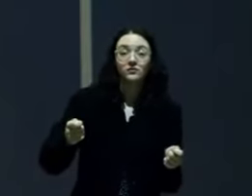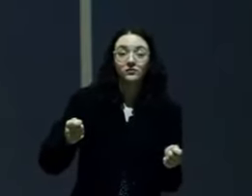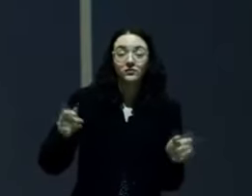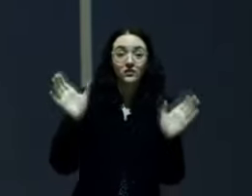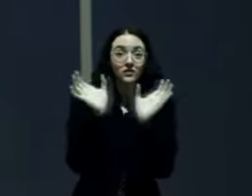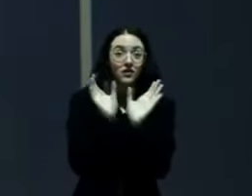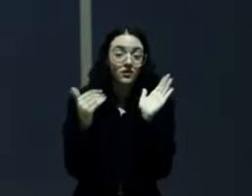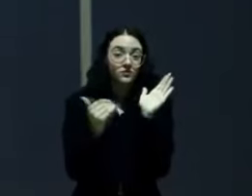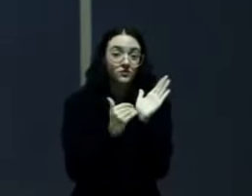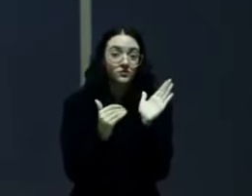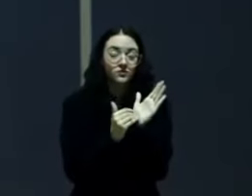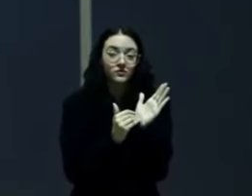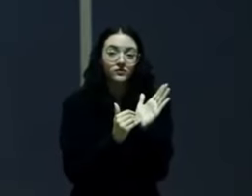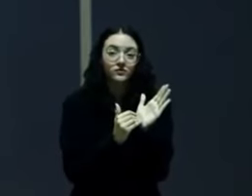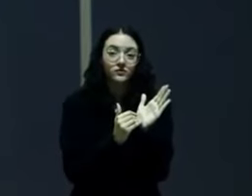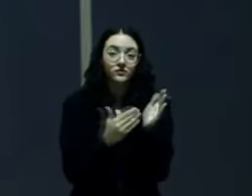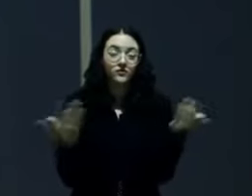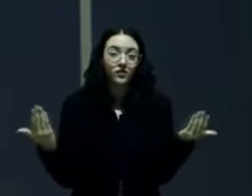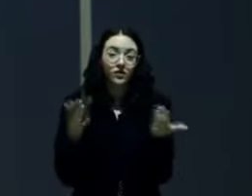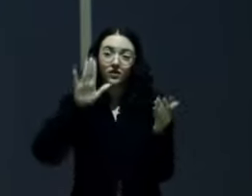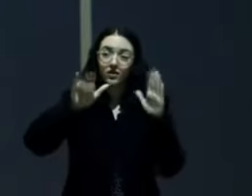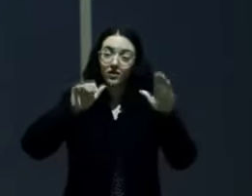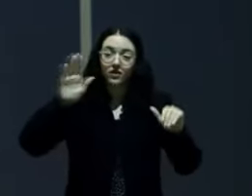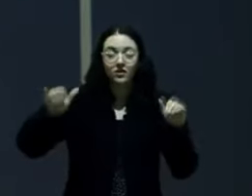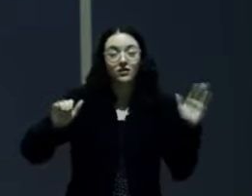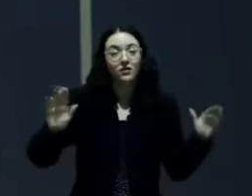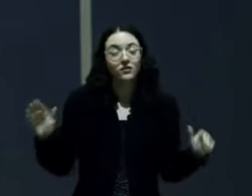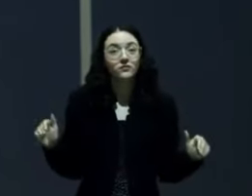E o meu convite hoje para você é